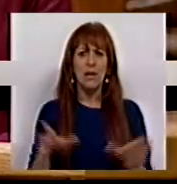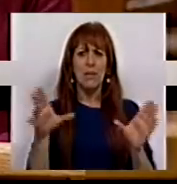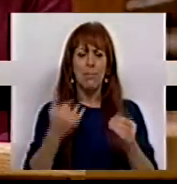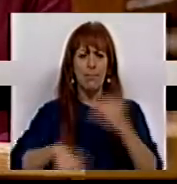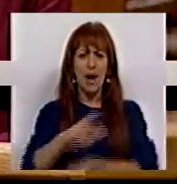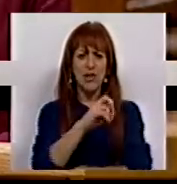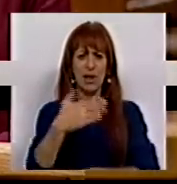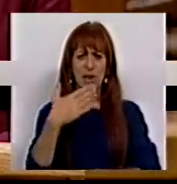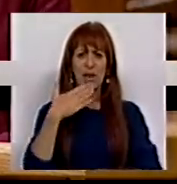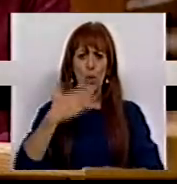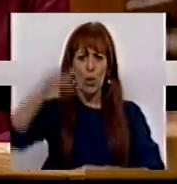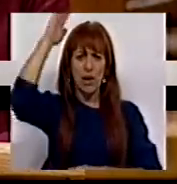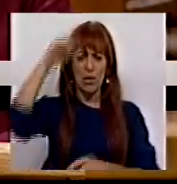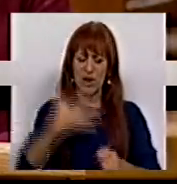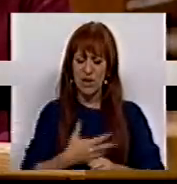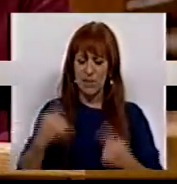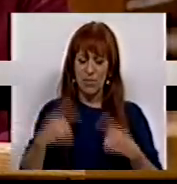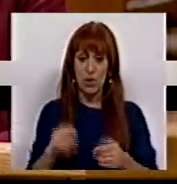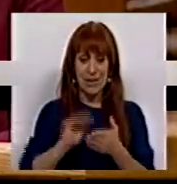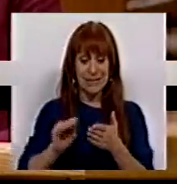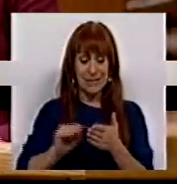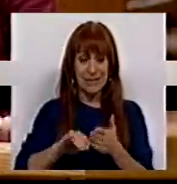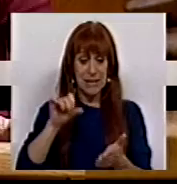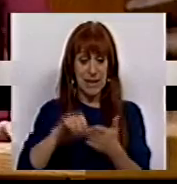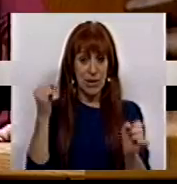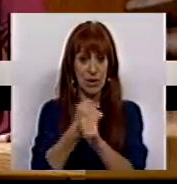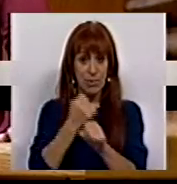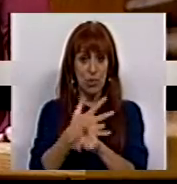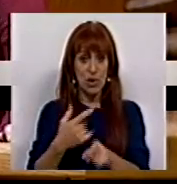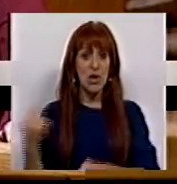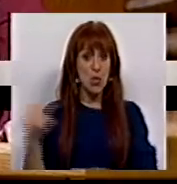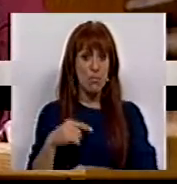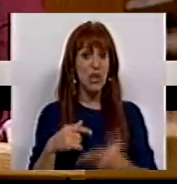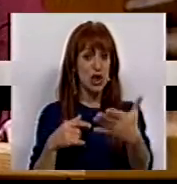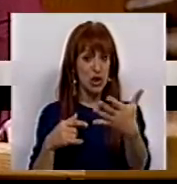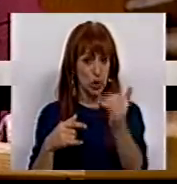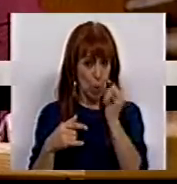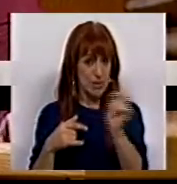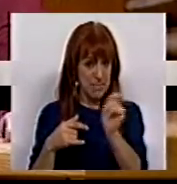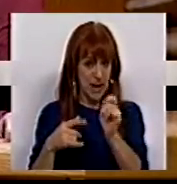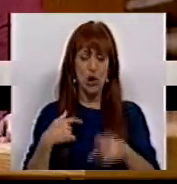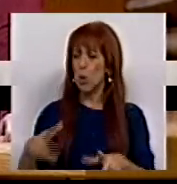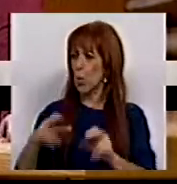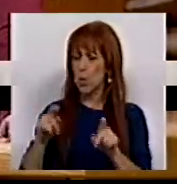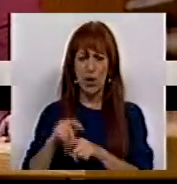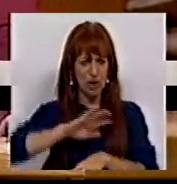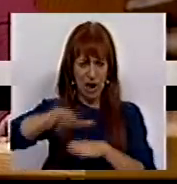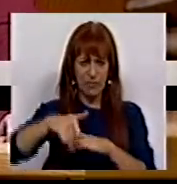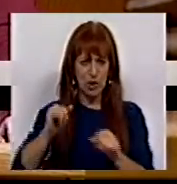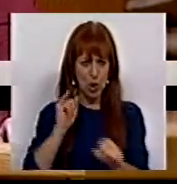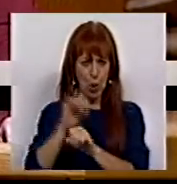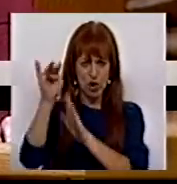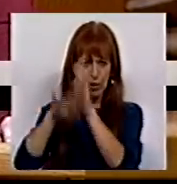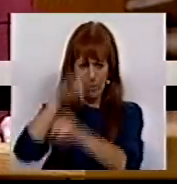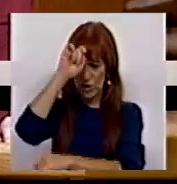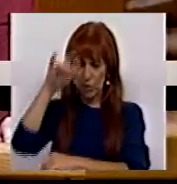de 31 anos, estás desempregado e inscrito no centro de emprego há pelo menos 12 meses e nunca estiveste envolvido noutro programa